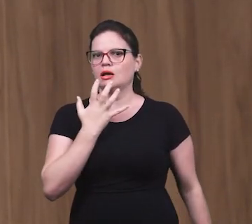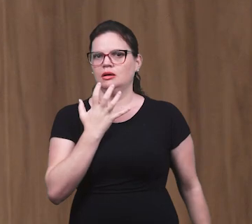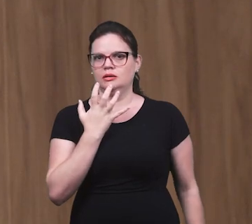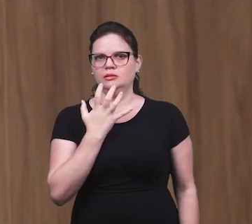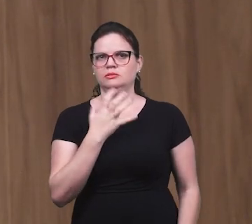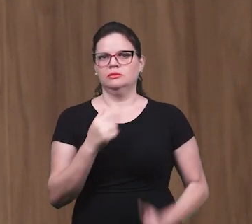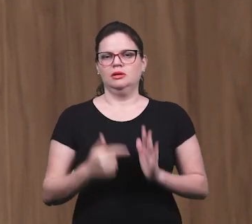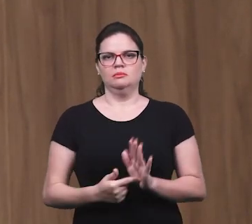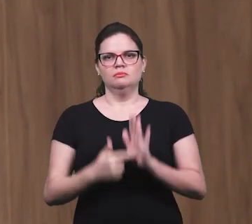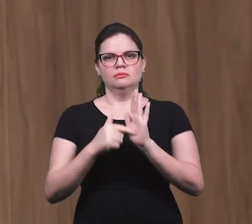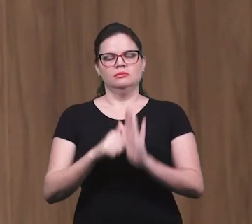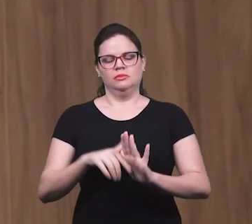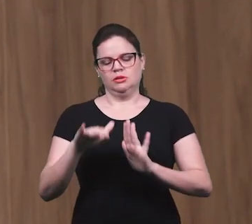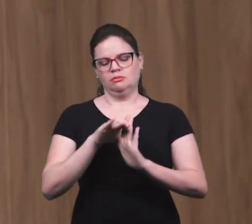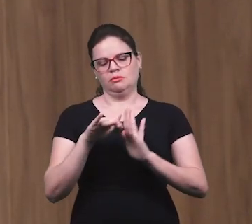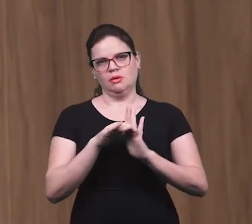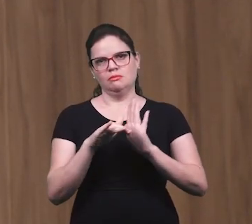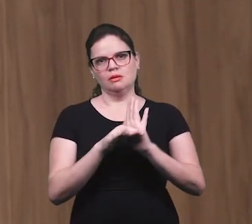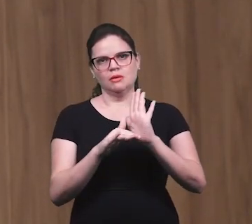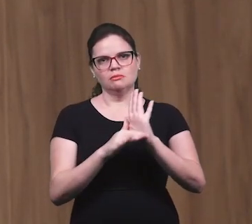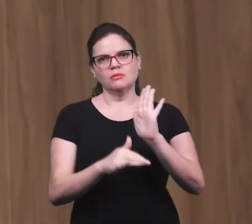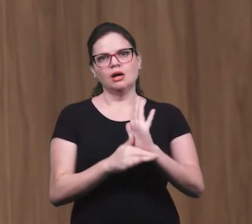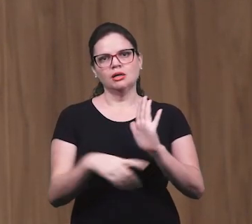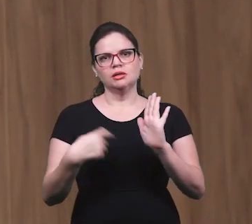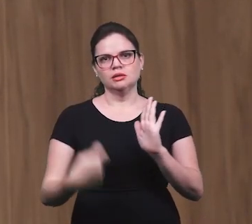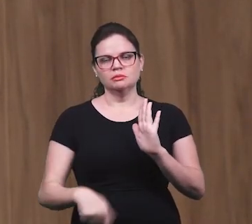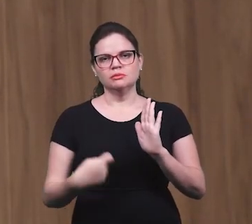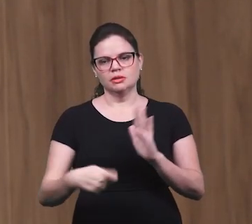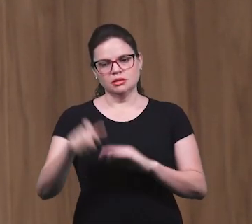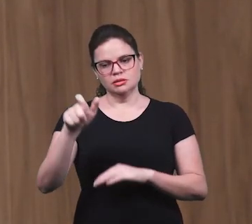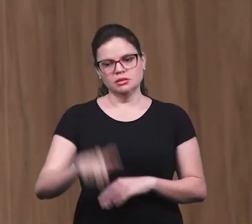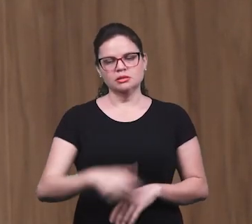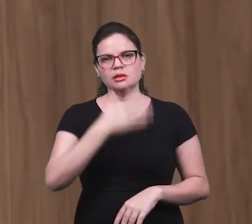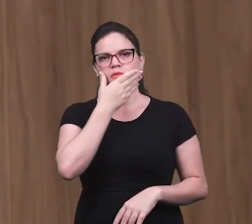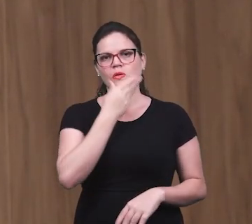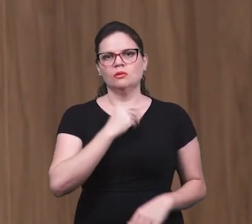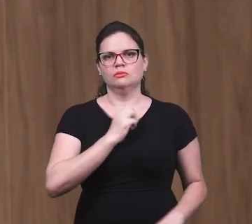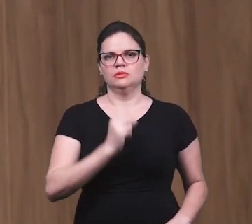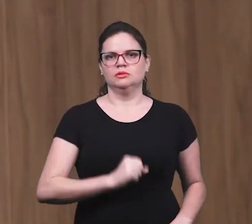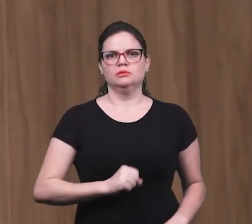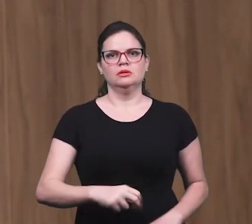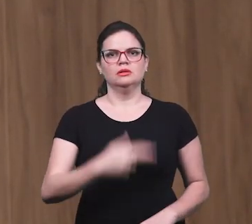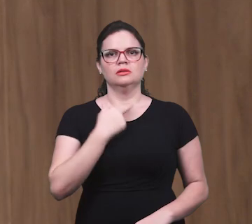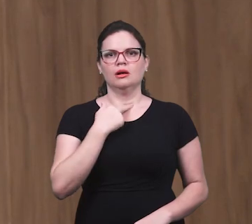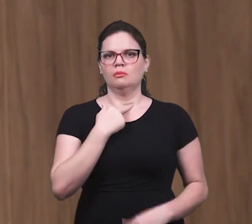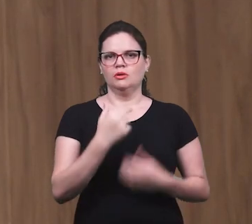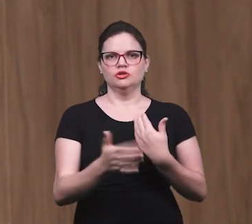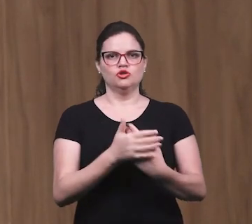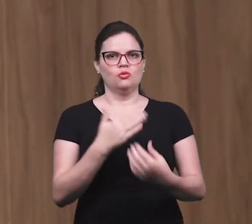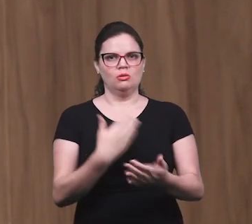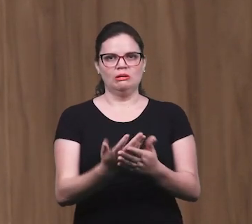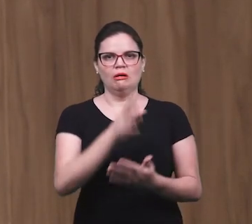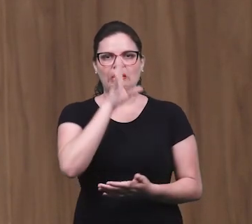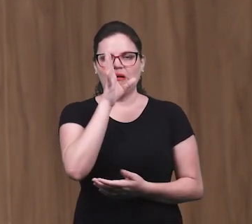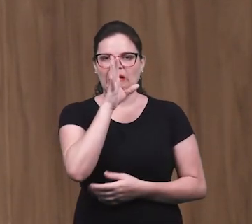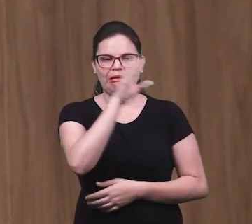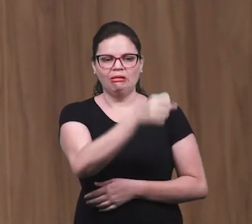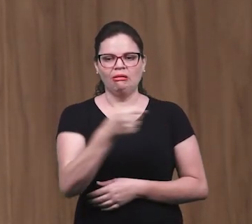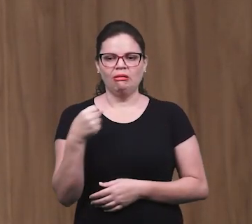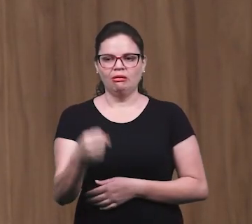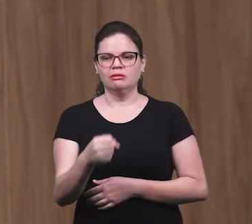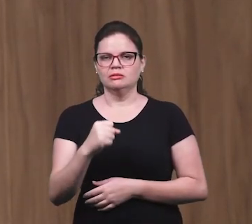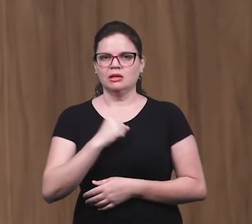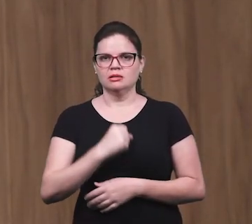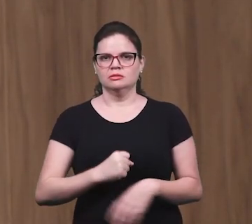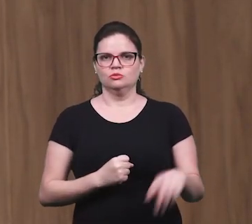esses adjetivos e essas qualidades que deveriam existir nos sacerdotes, e não podia ser qualquer um mesmo, não. Então, era uma